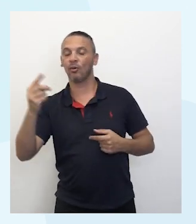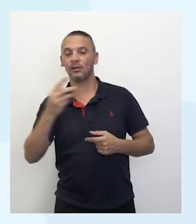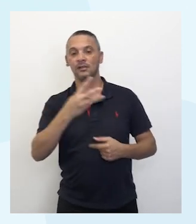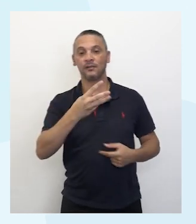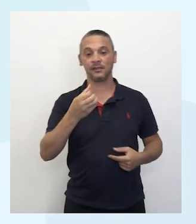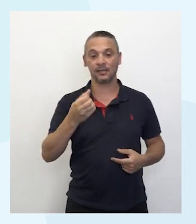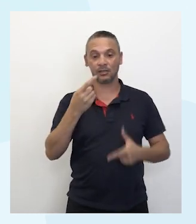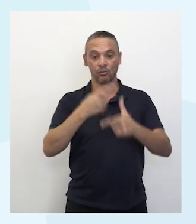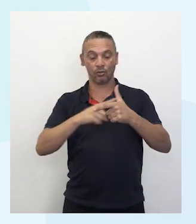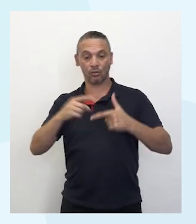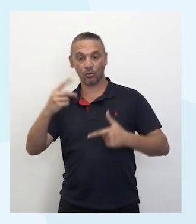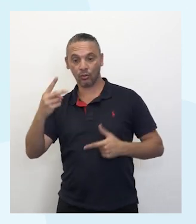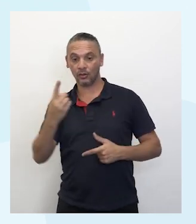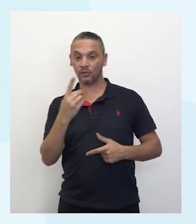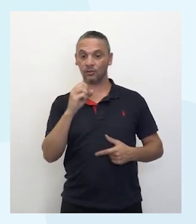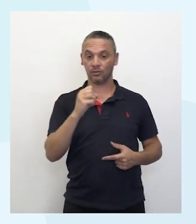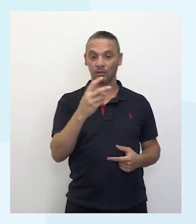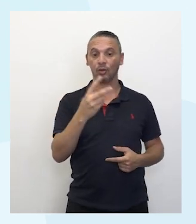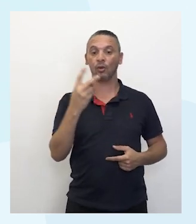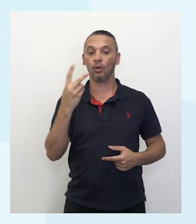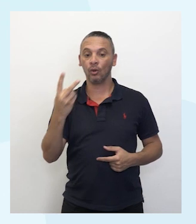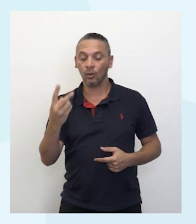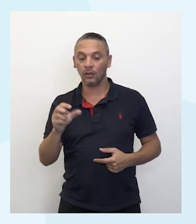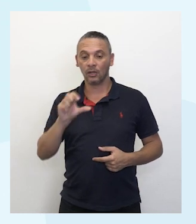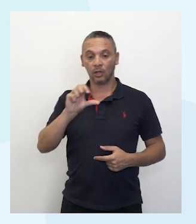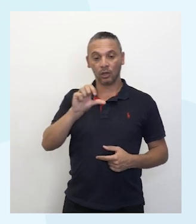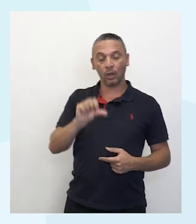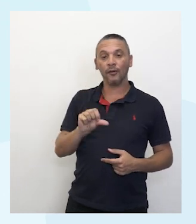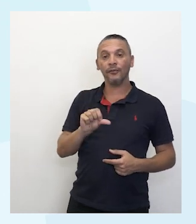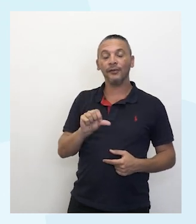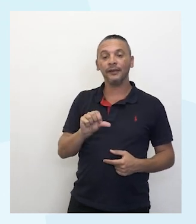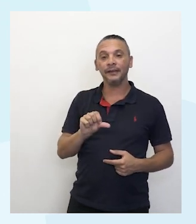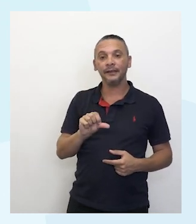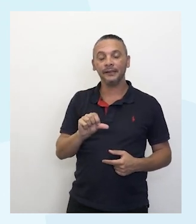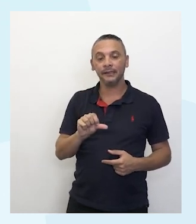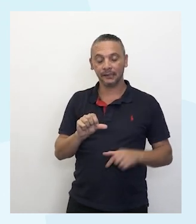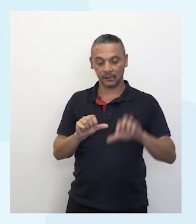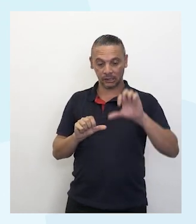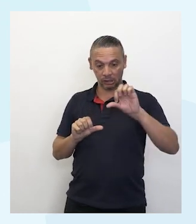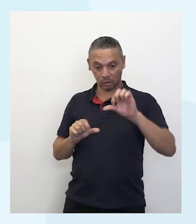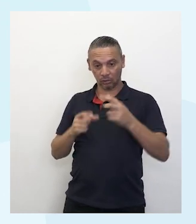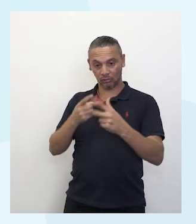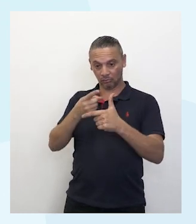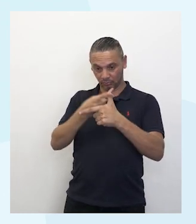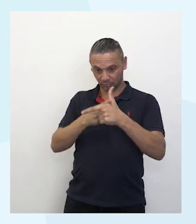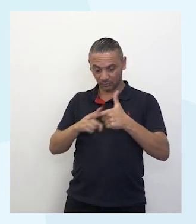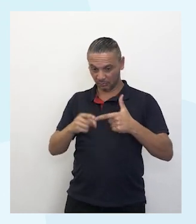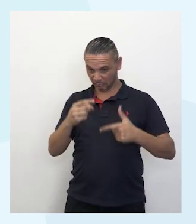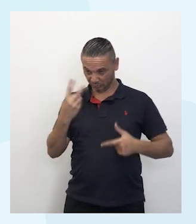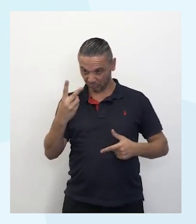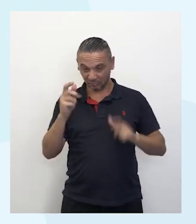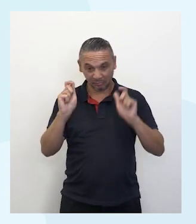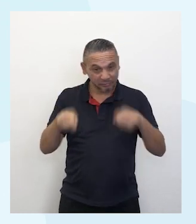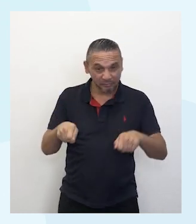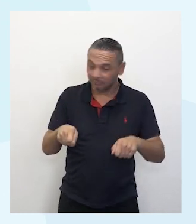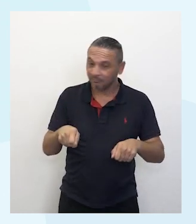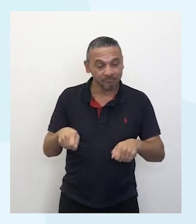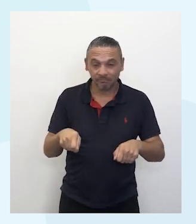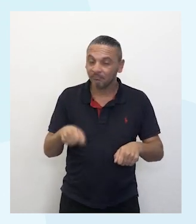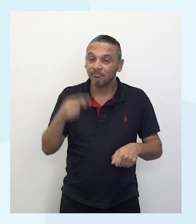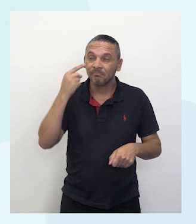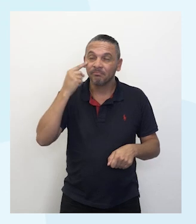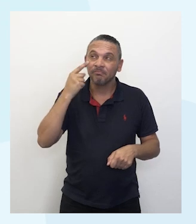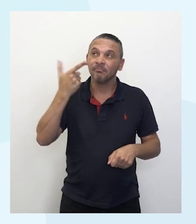por 2, 18 por 2, que dá 9. Olha, o 9 não é mais divisível por 2. Então, você vai pensar qual